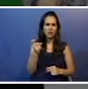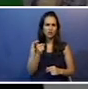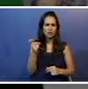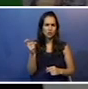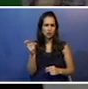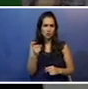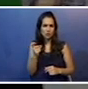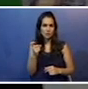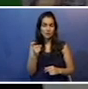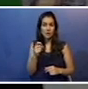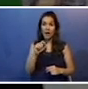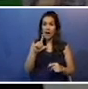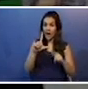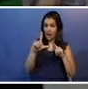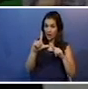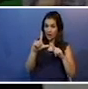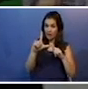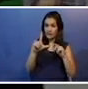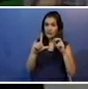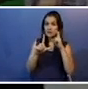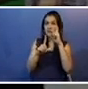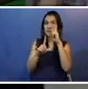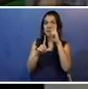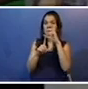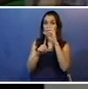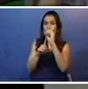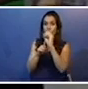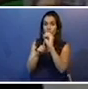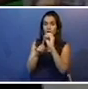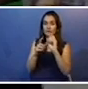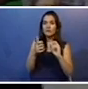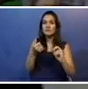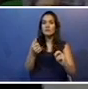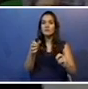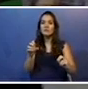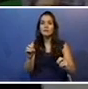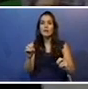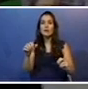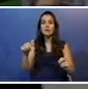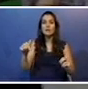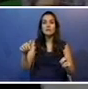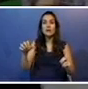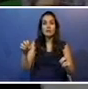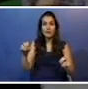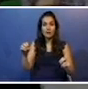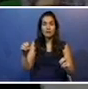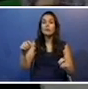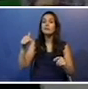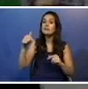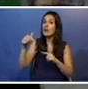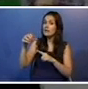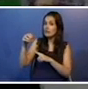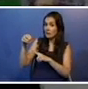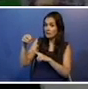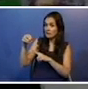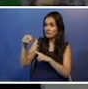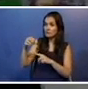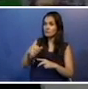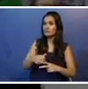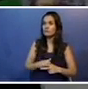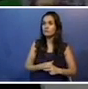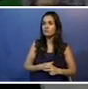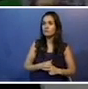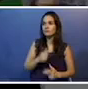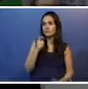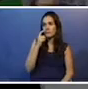50, olha aqui o L, tá vendo? Ó, 50, 60, 70. Então, vamos colocar lá, olha. Ui,